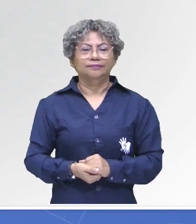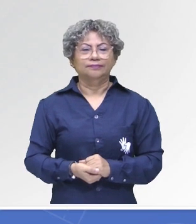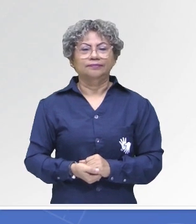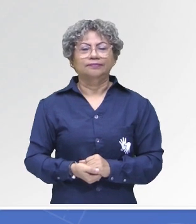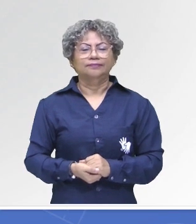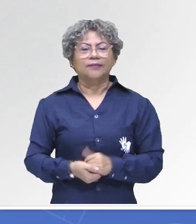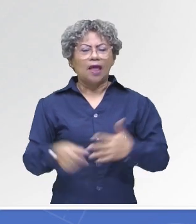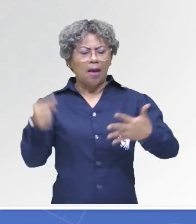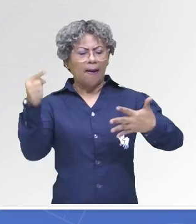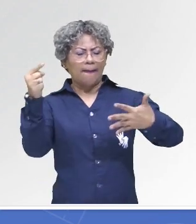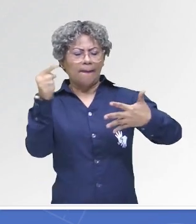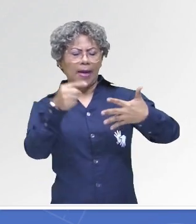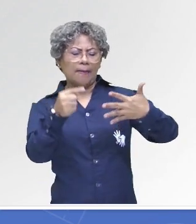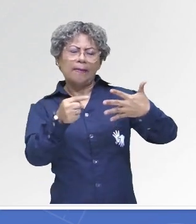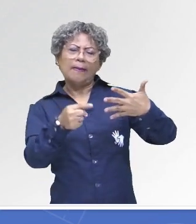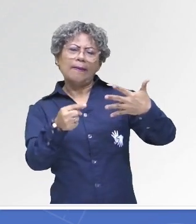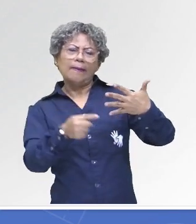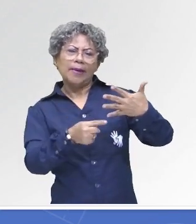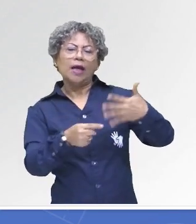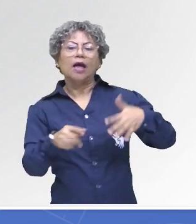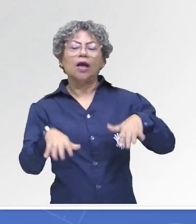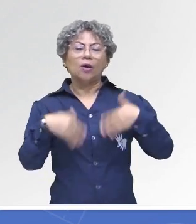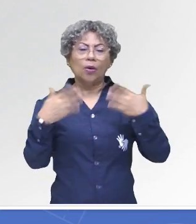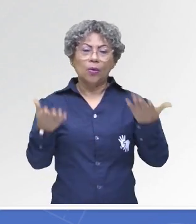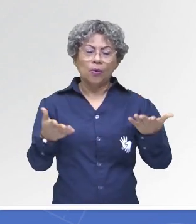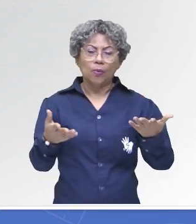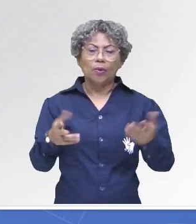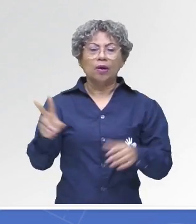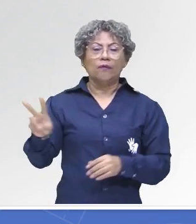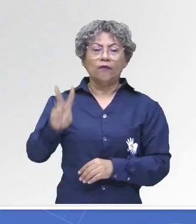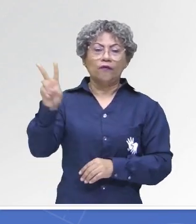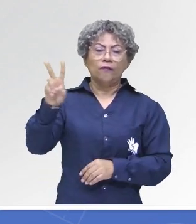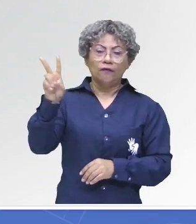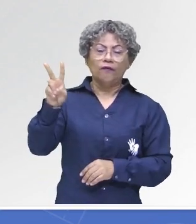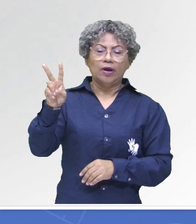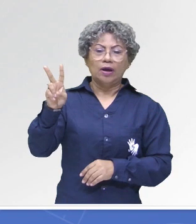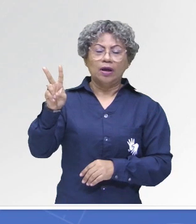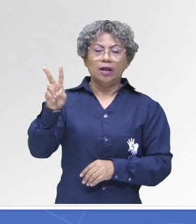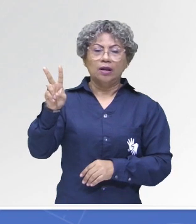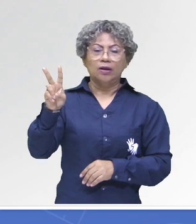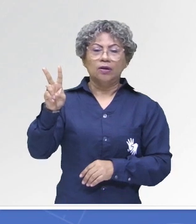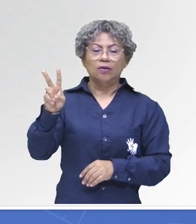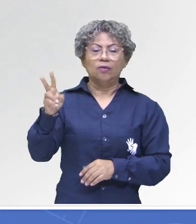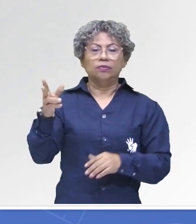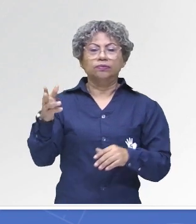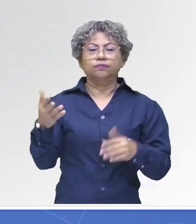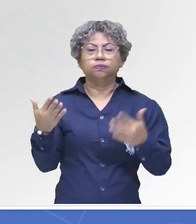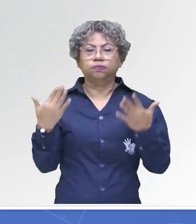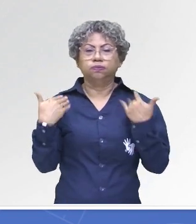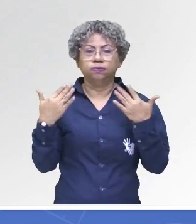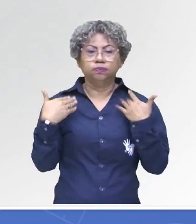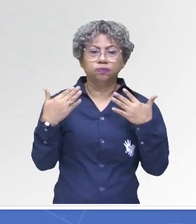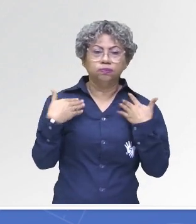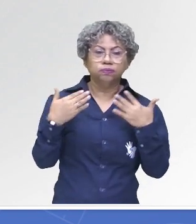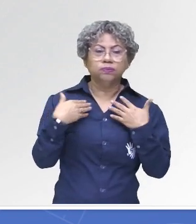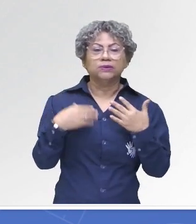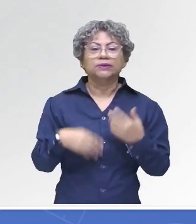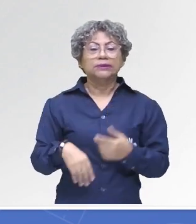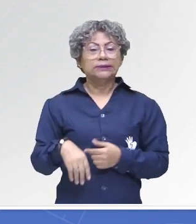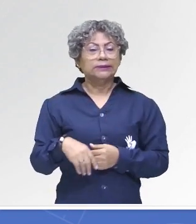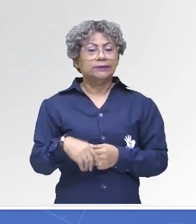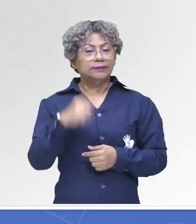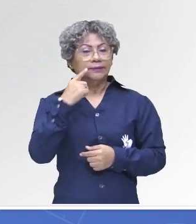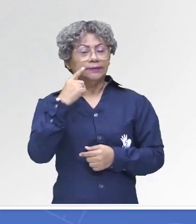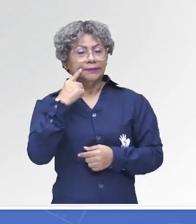tem aí, qual é o valor equivalente a uma temperatura de 30 graus Celsius na escala Fahrenheit? Então,